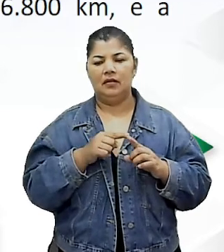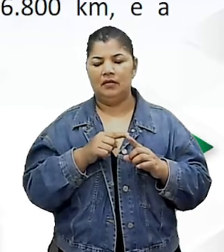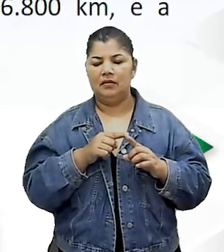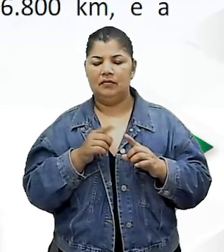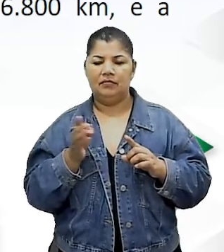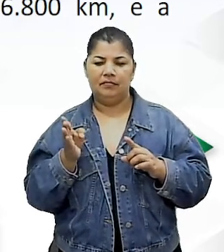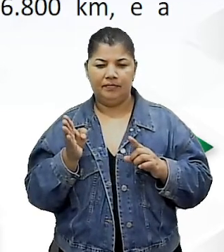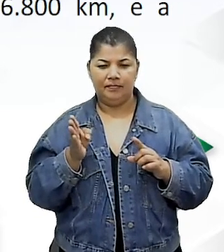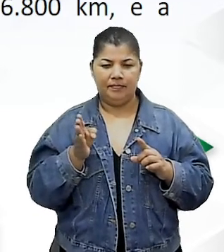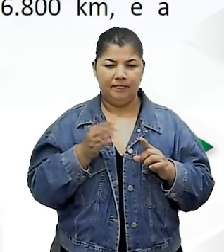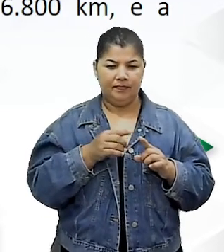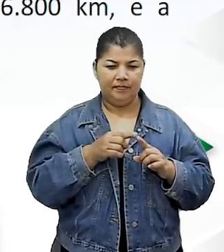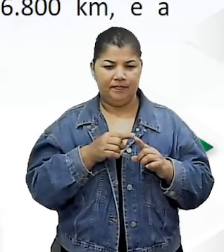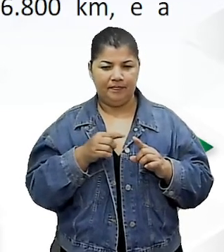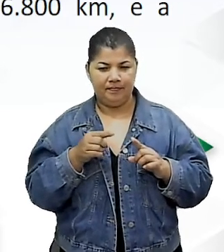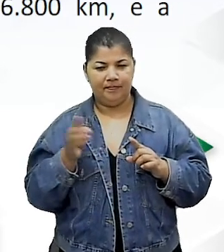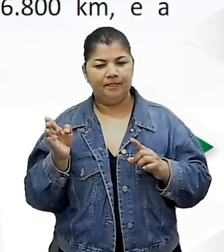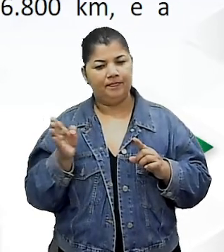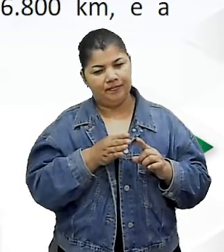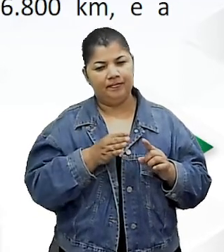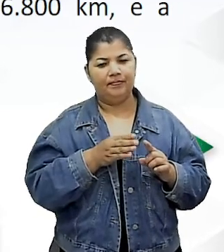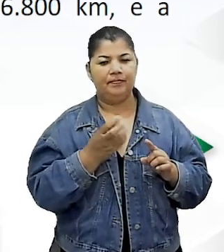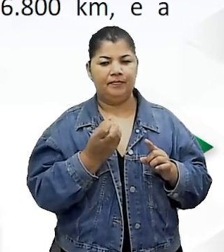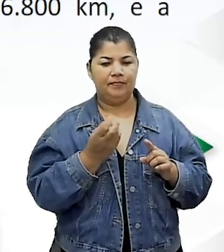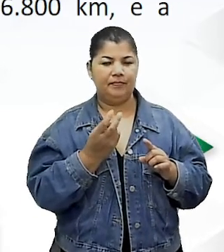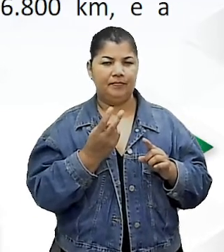com 2 casas decimais para ficar